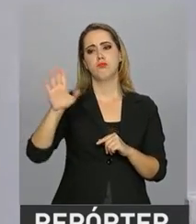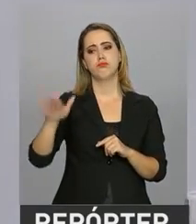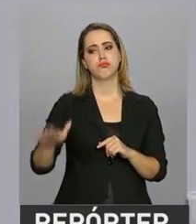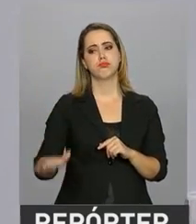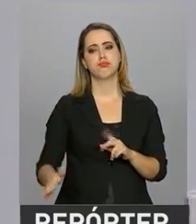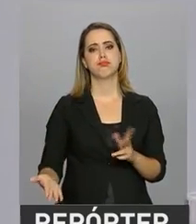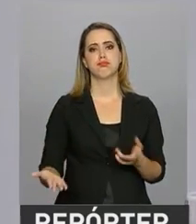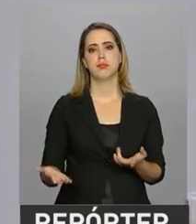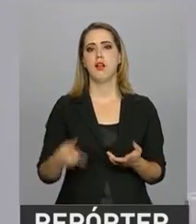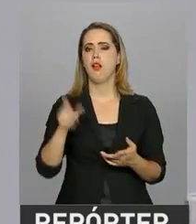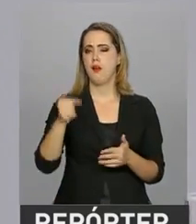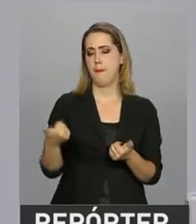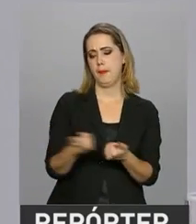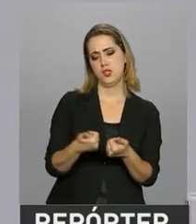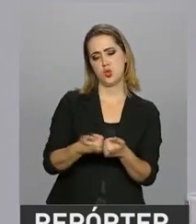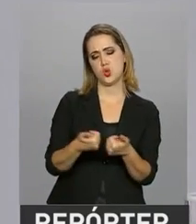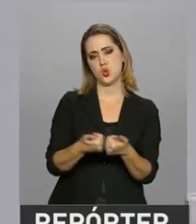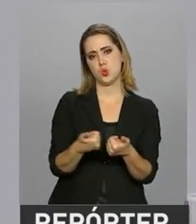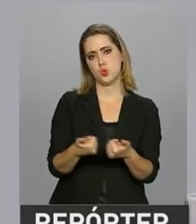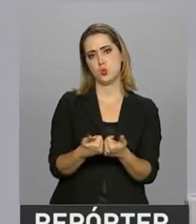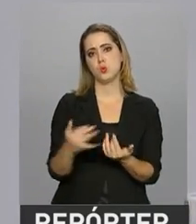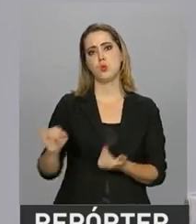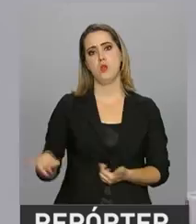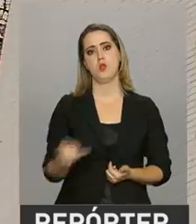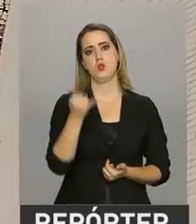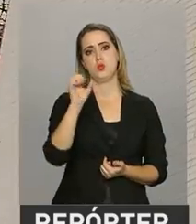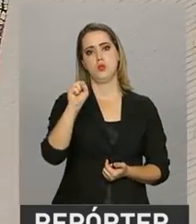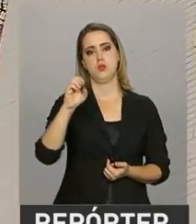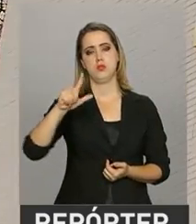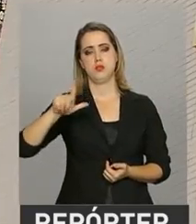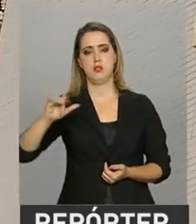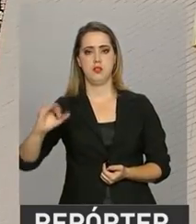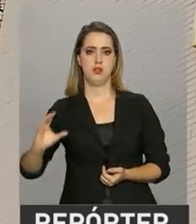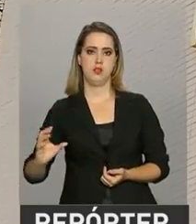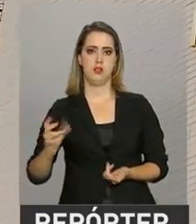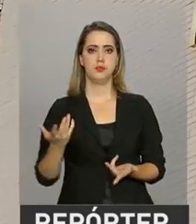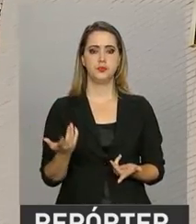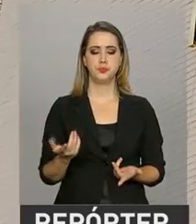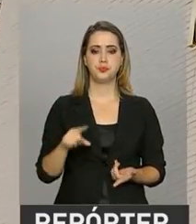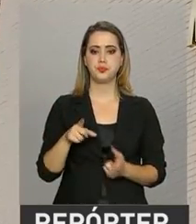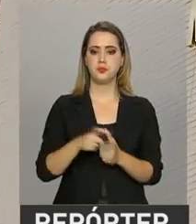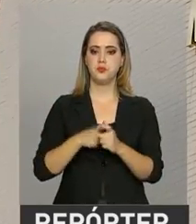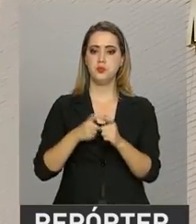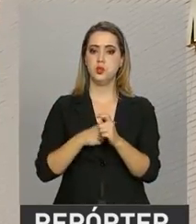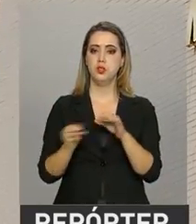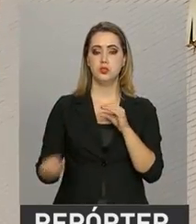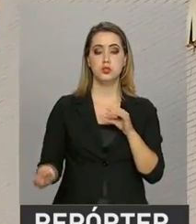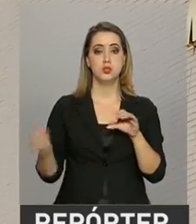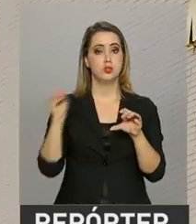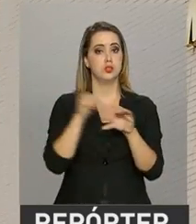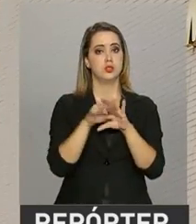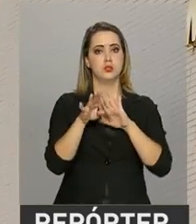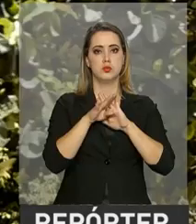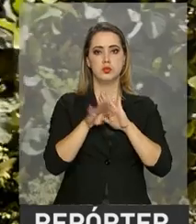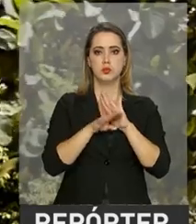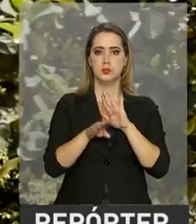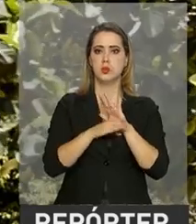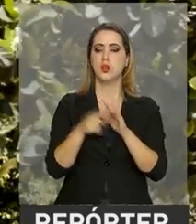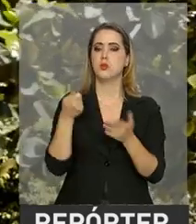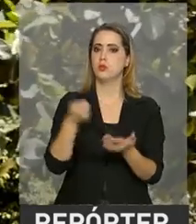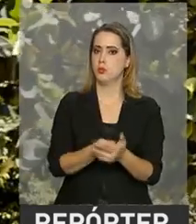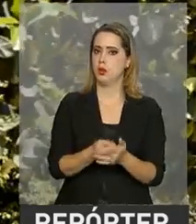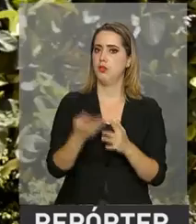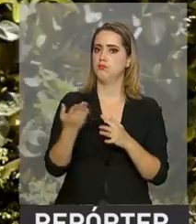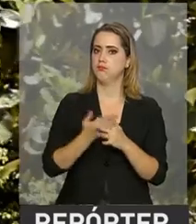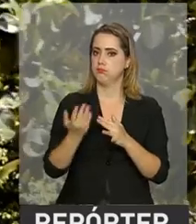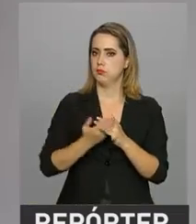muito próximo à taxa de juros, à Selic. O endividamento no ano passado ficou dentro do plano anual de financiamento, que